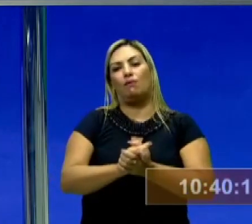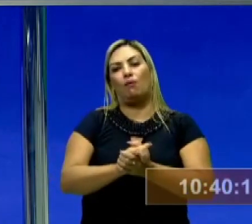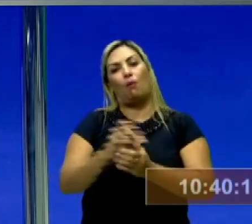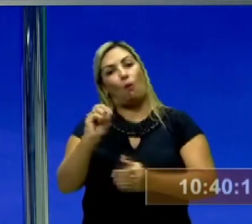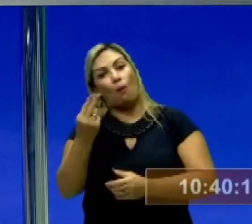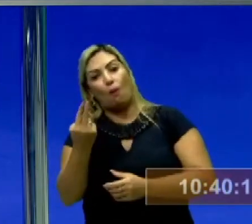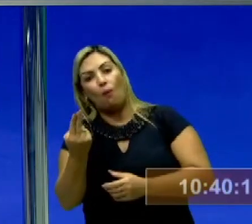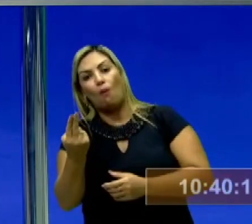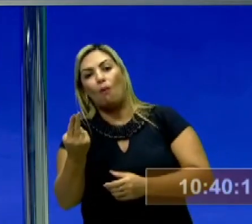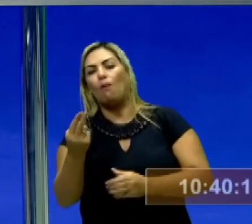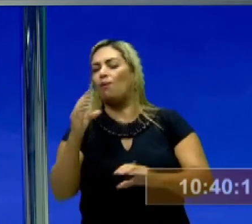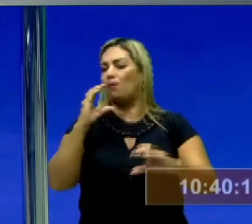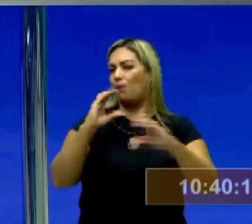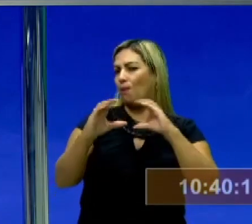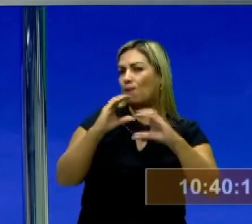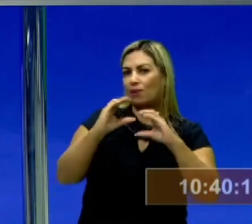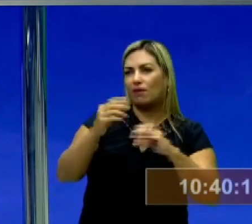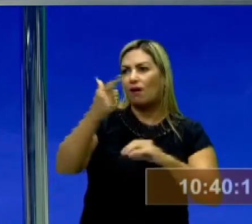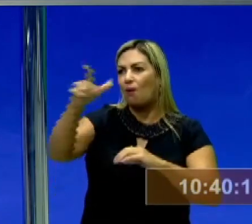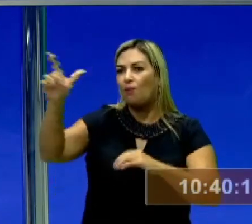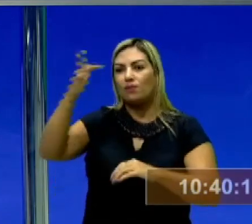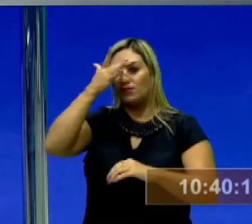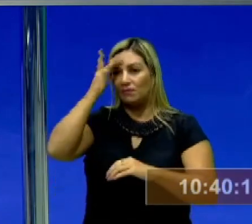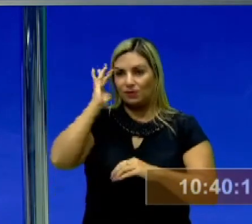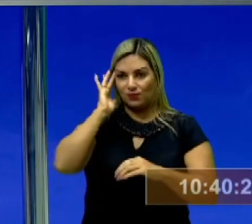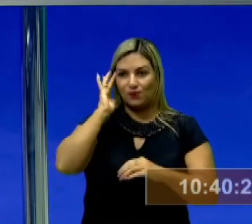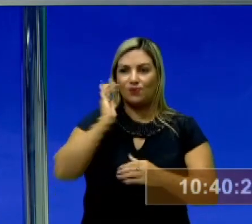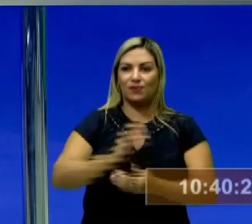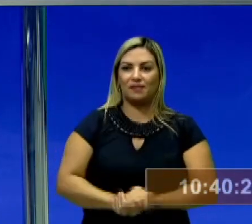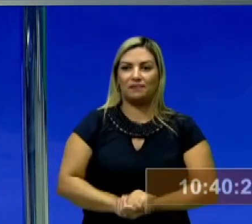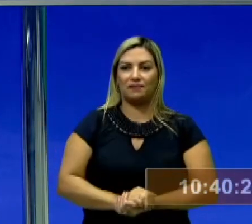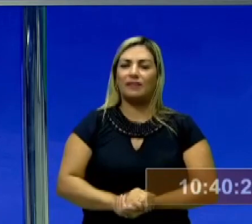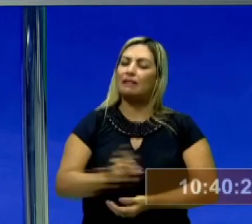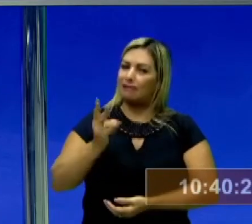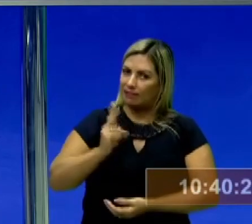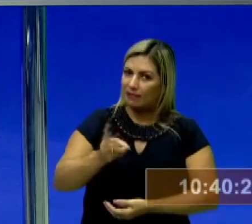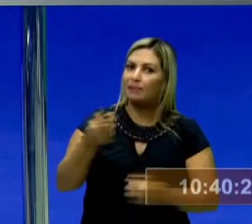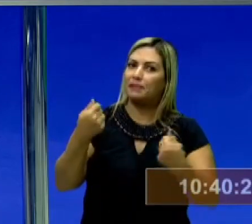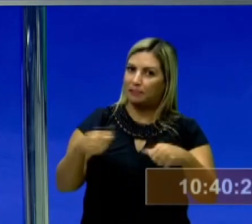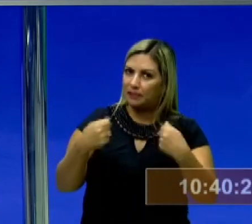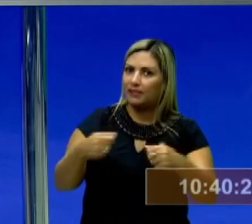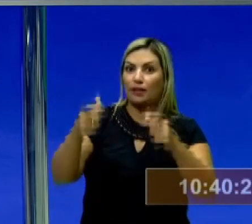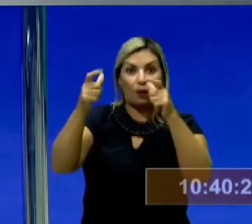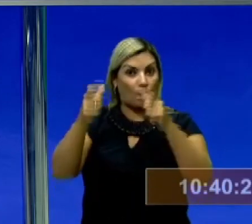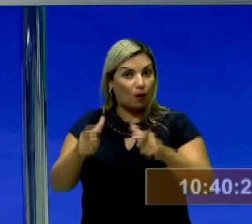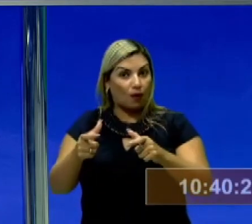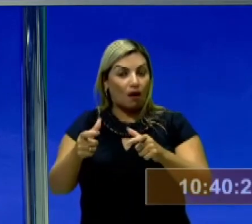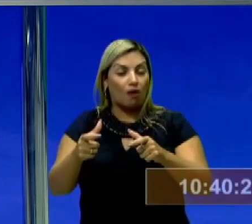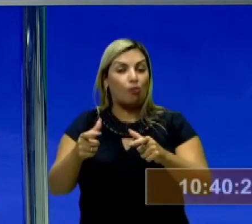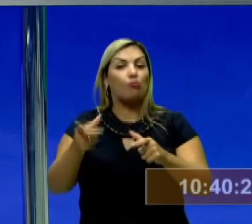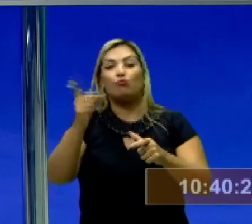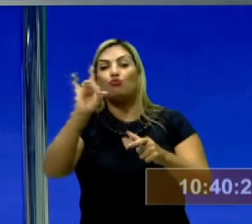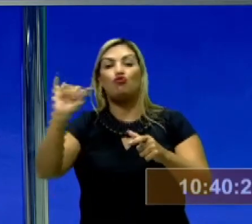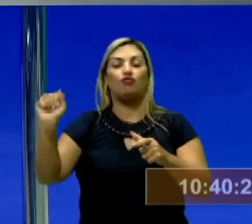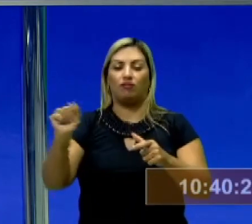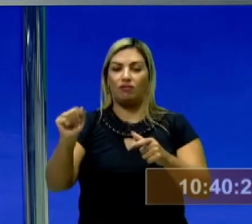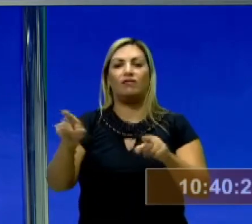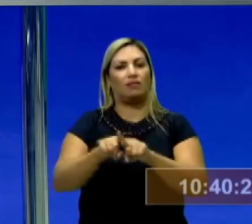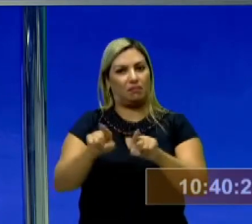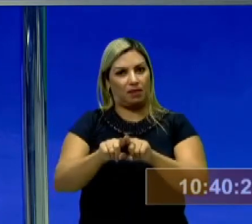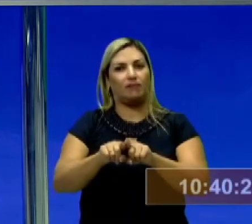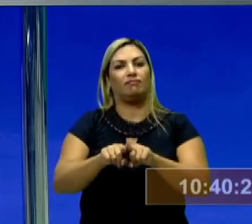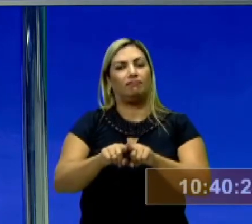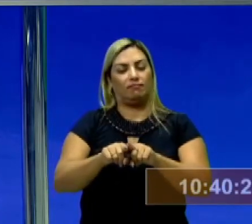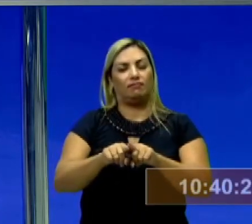ou se comunicar com outras pessoas. Sempre é necessário colocar o local e a data de